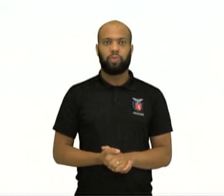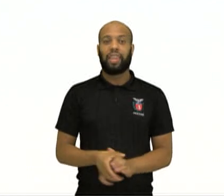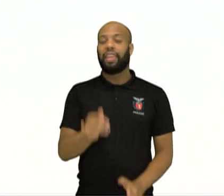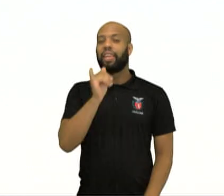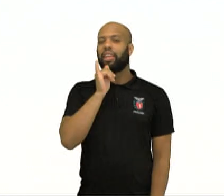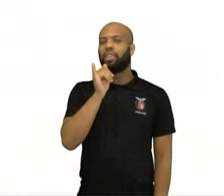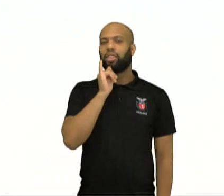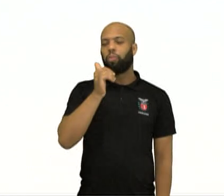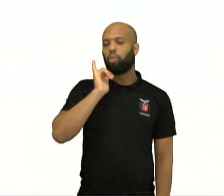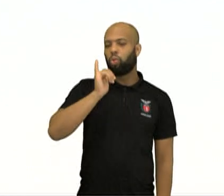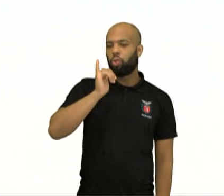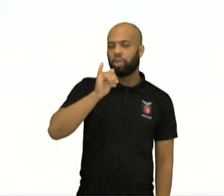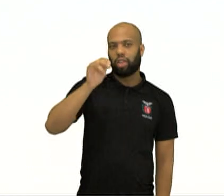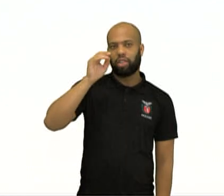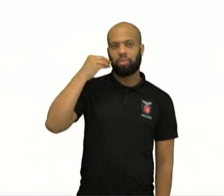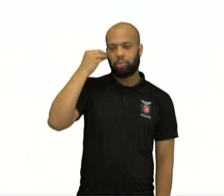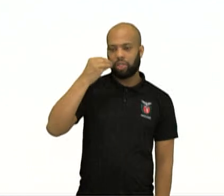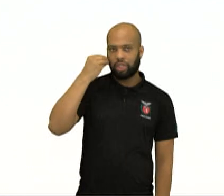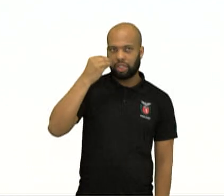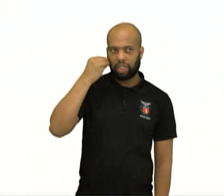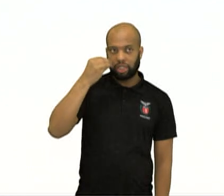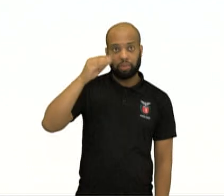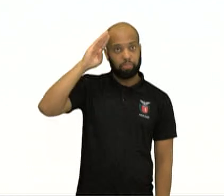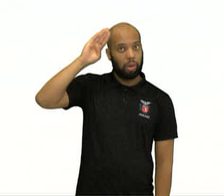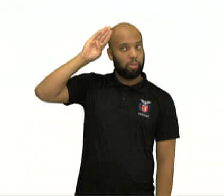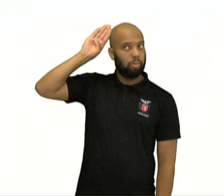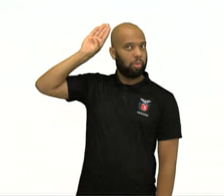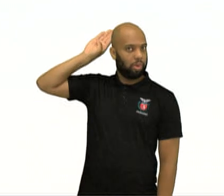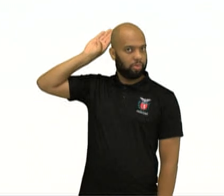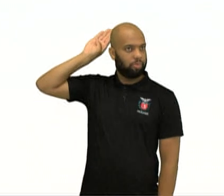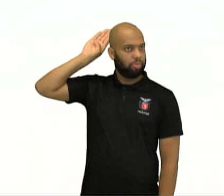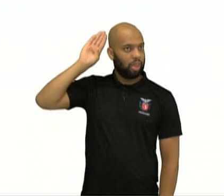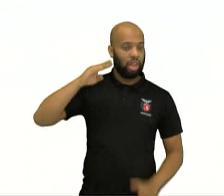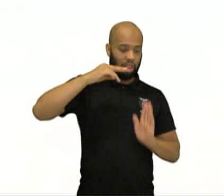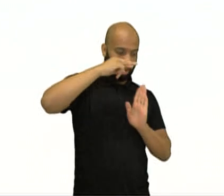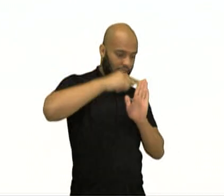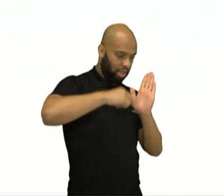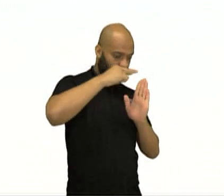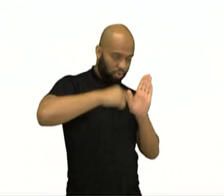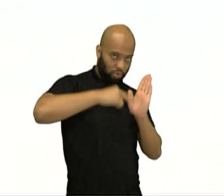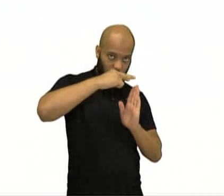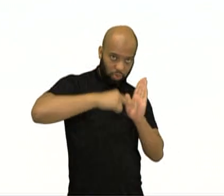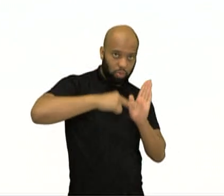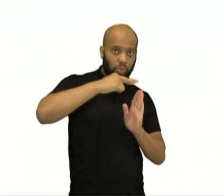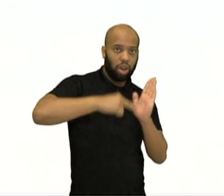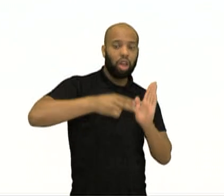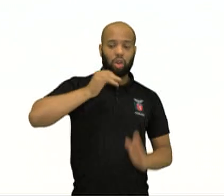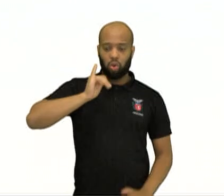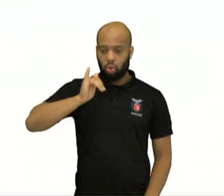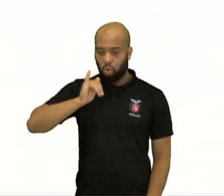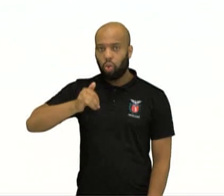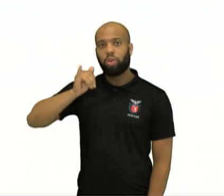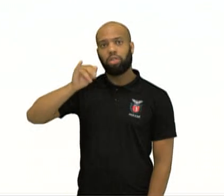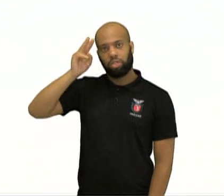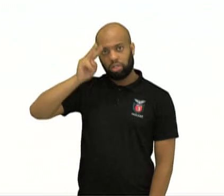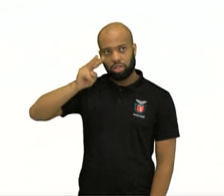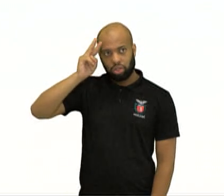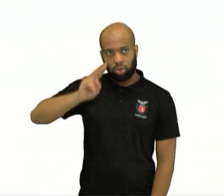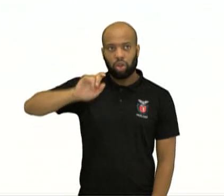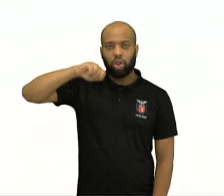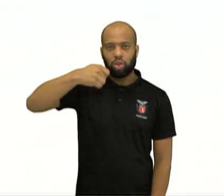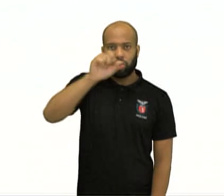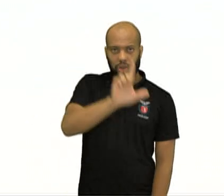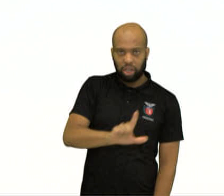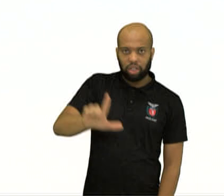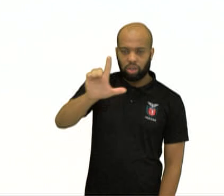Exemplo de relato de experiência acadêmico. Da Leituras, Releituras, um relato de experiência sobre